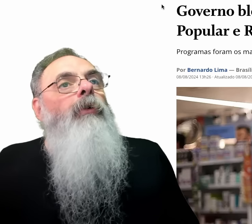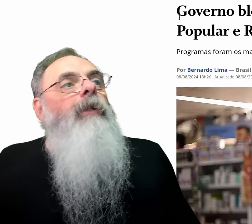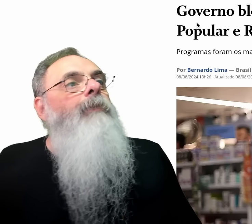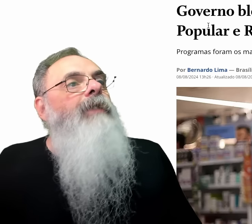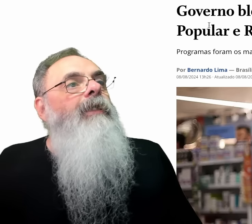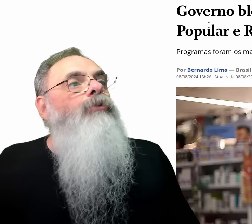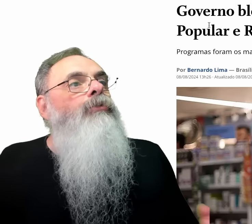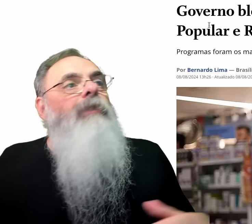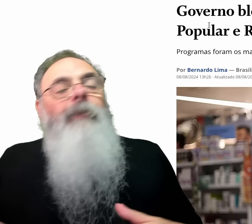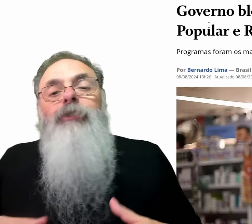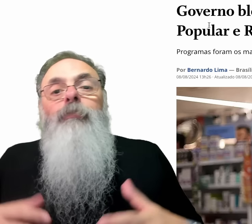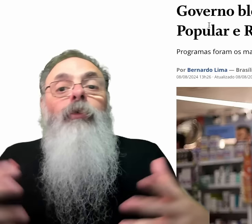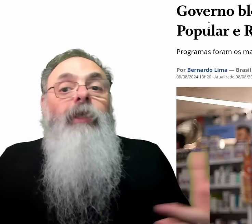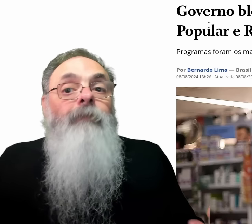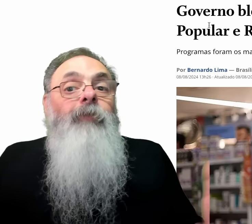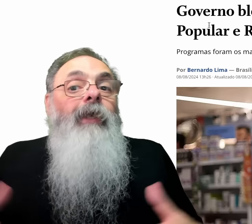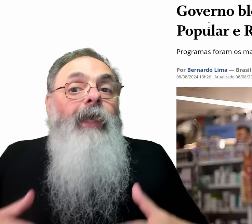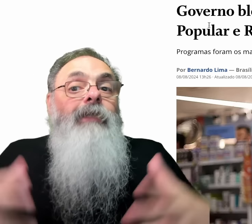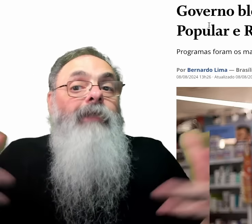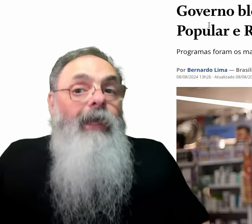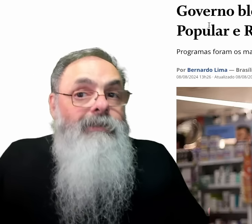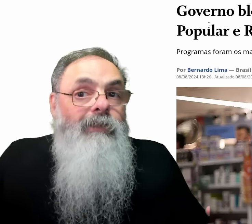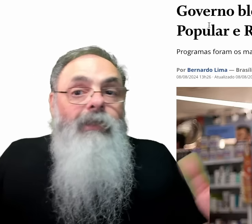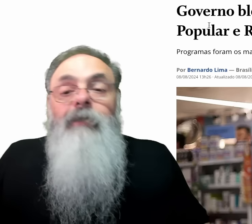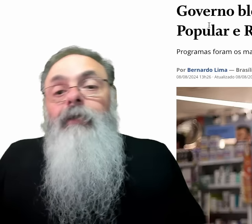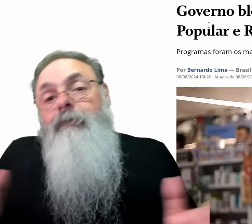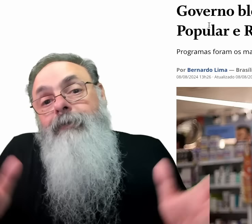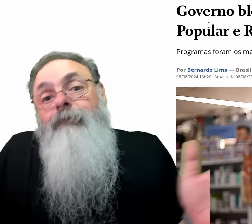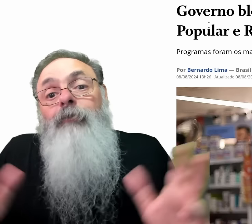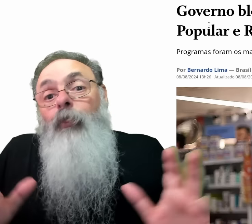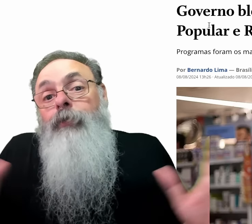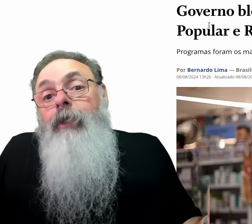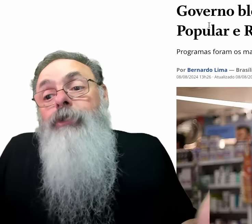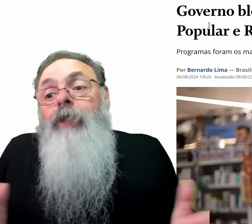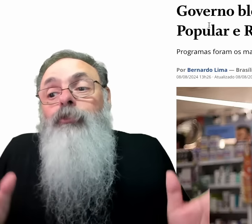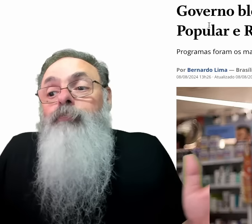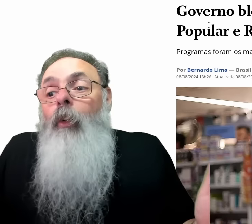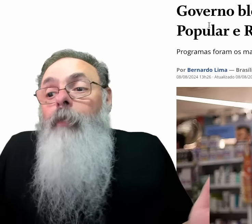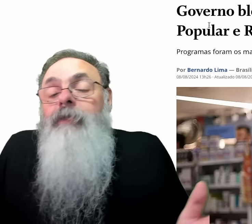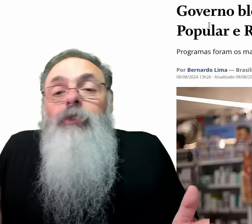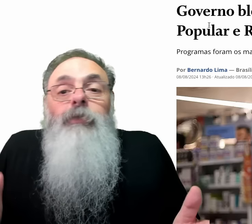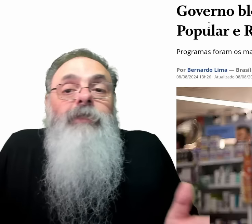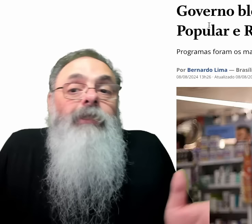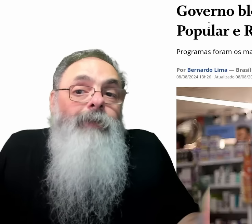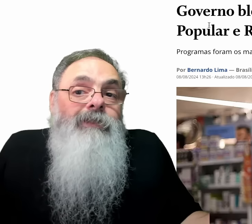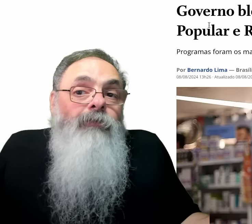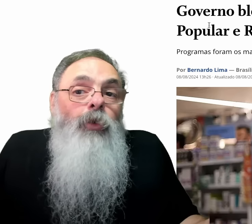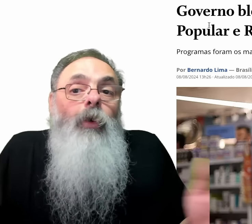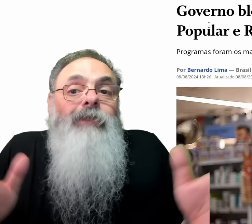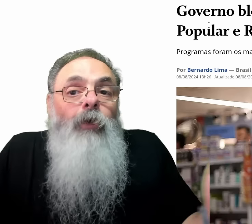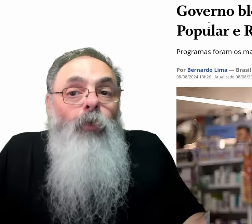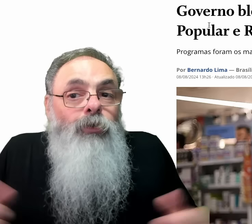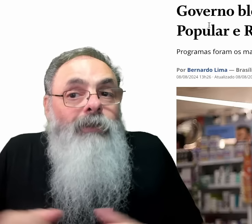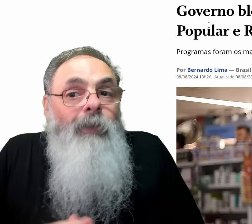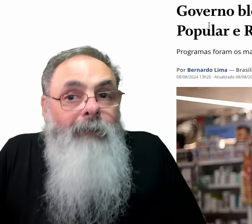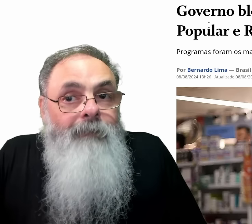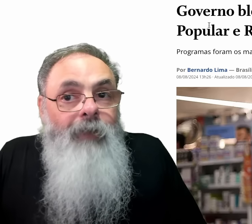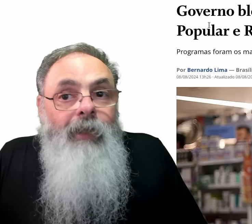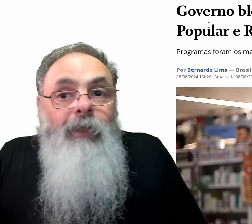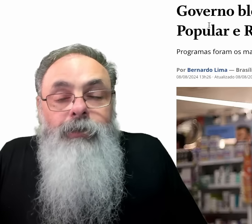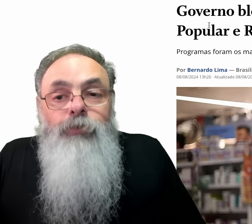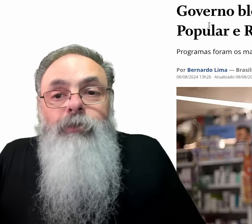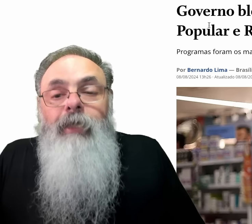dois programas aqui justamente porque em tese né Eh ele falou que não queria tirar dos pobres e coisa e tal mas teve que cortar cortou